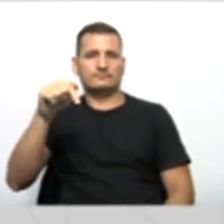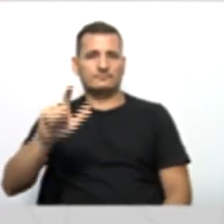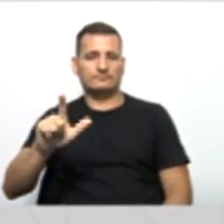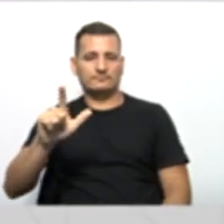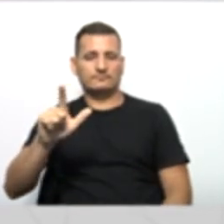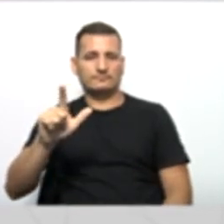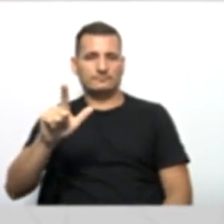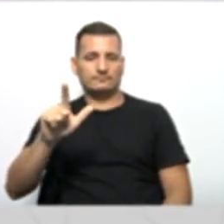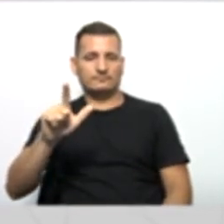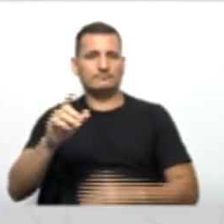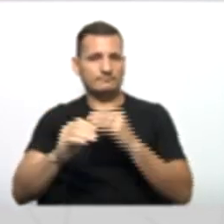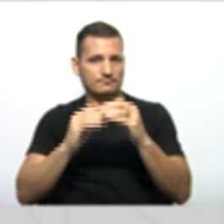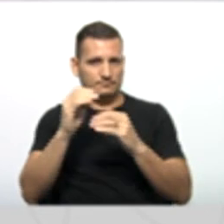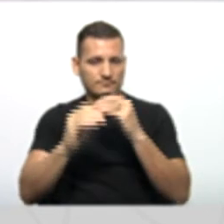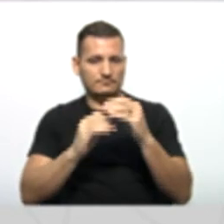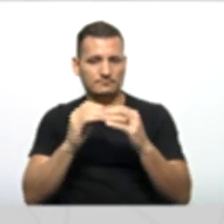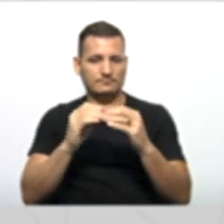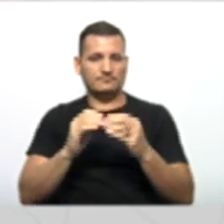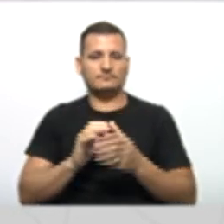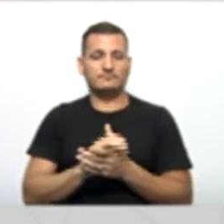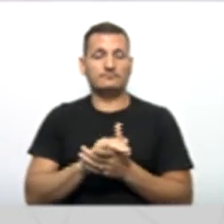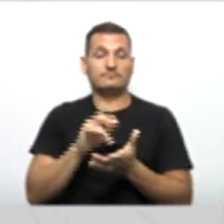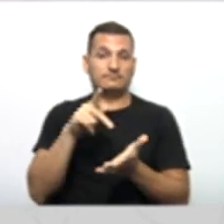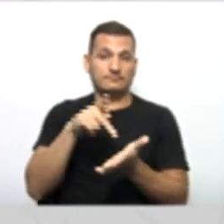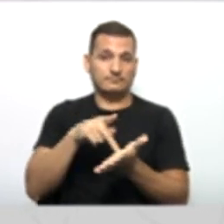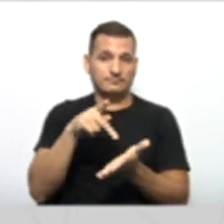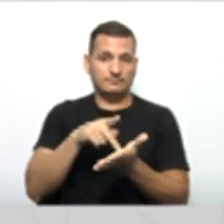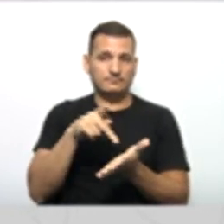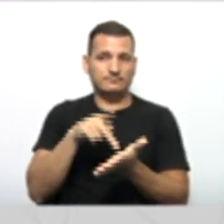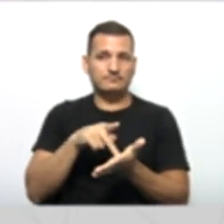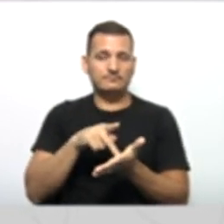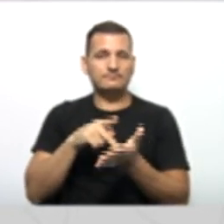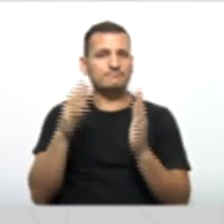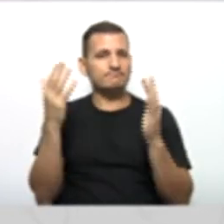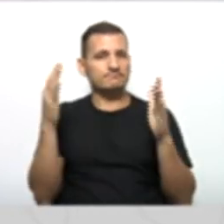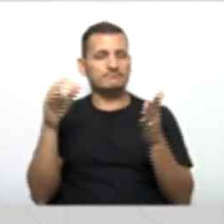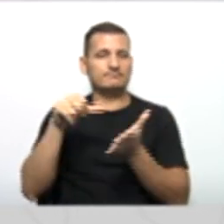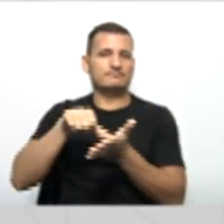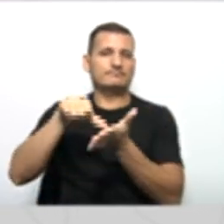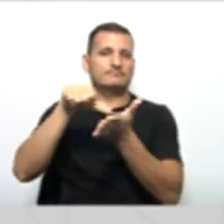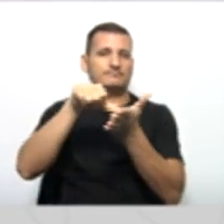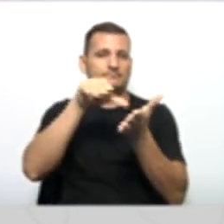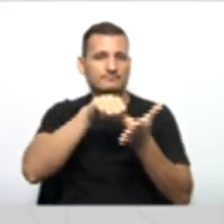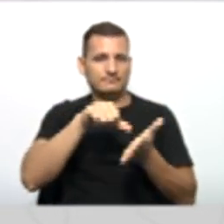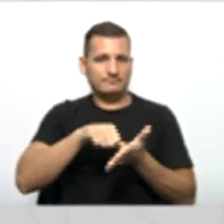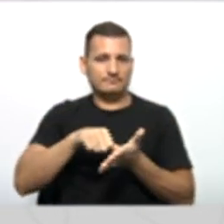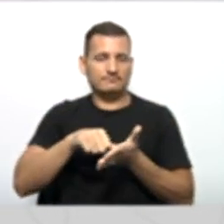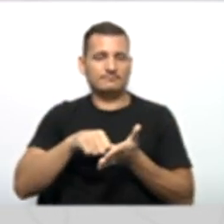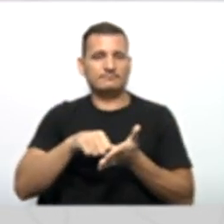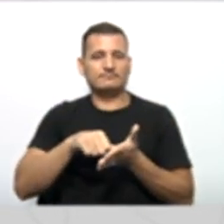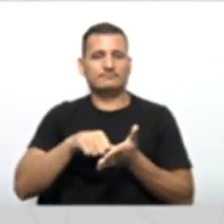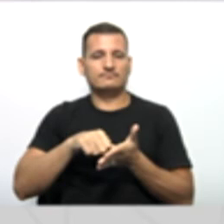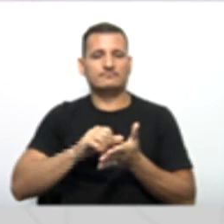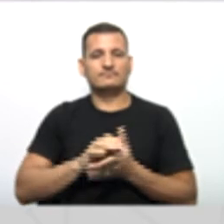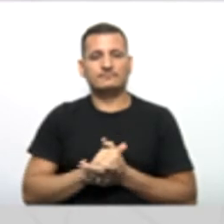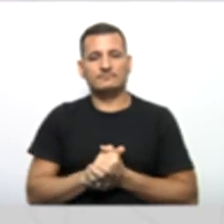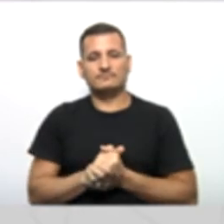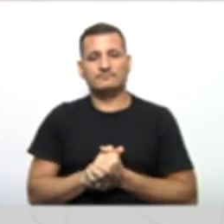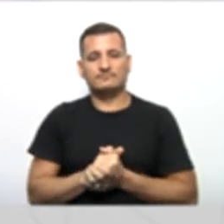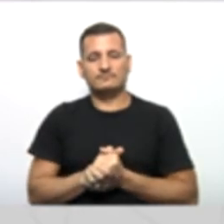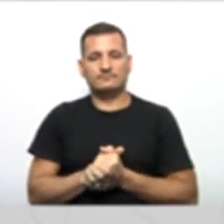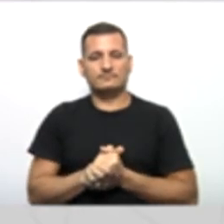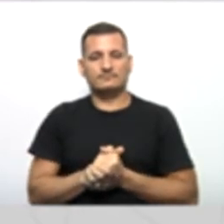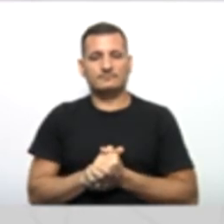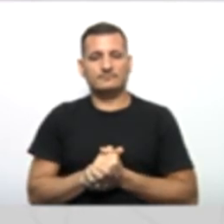o banco certo então é verdadeiro parabéns aos pólos que acertaram e e que não